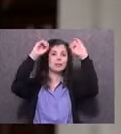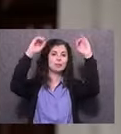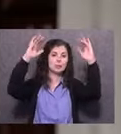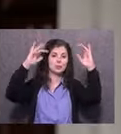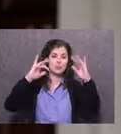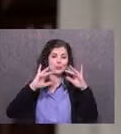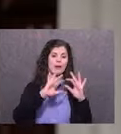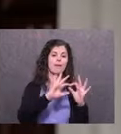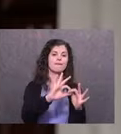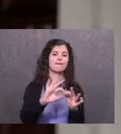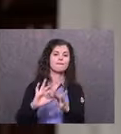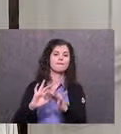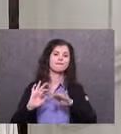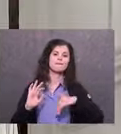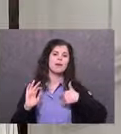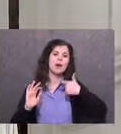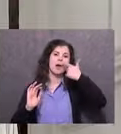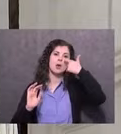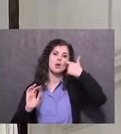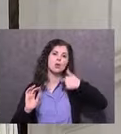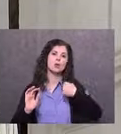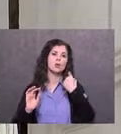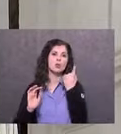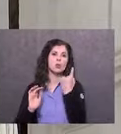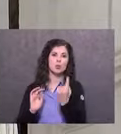num só corpo.